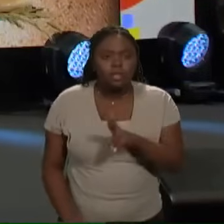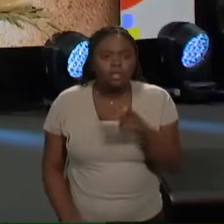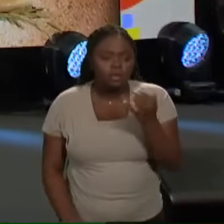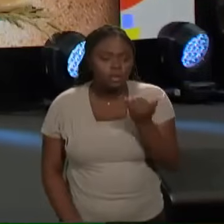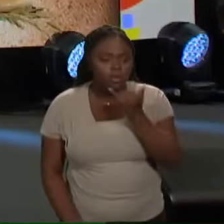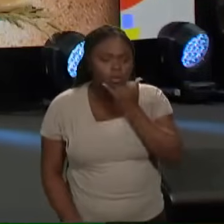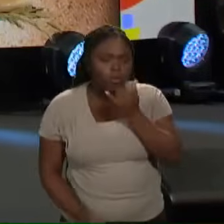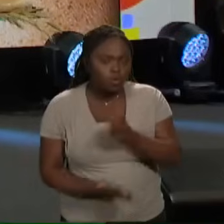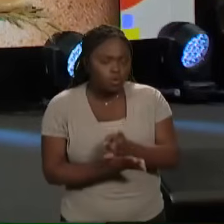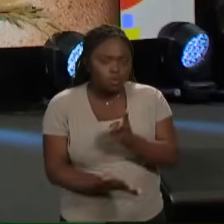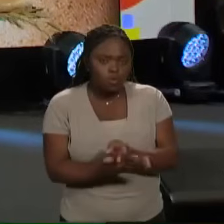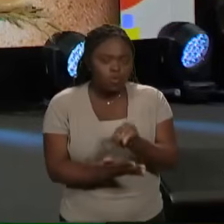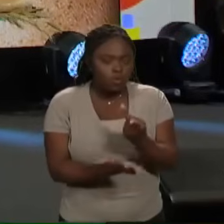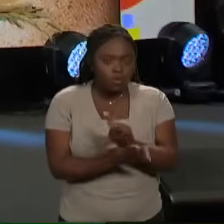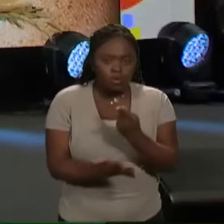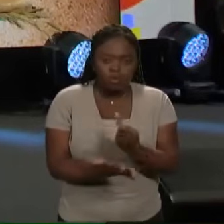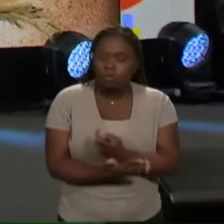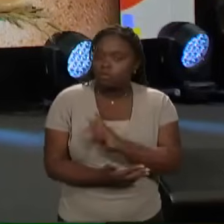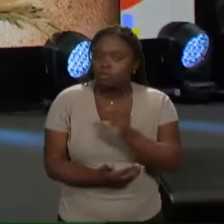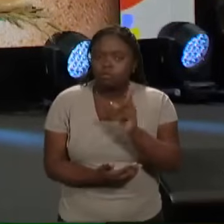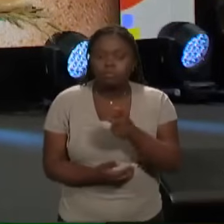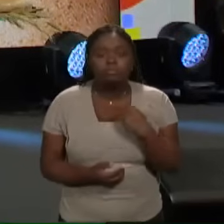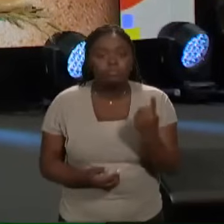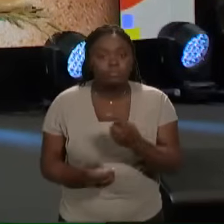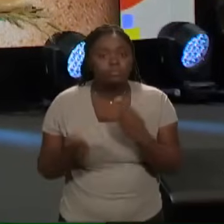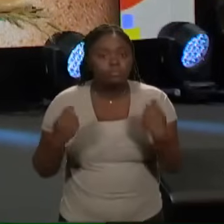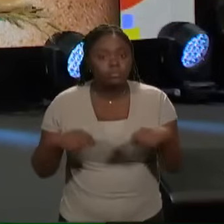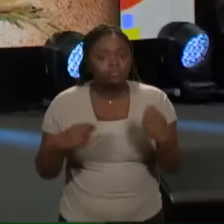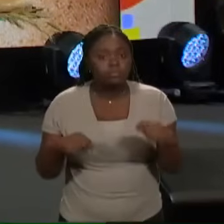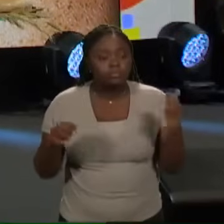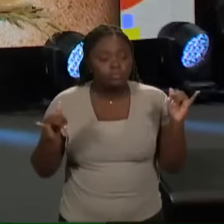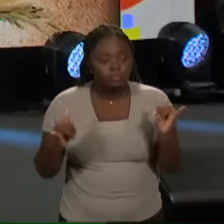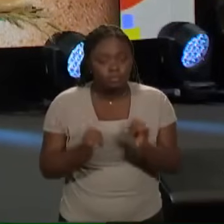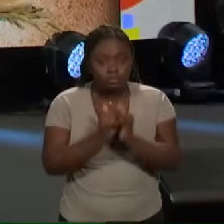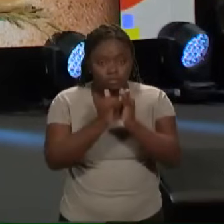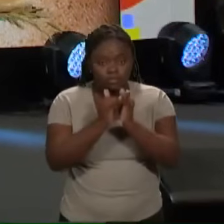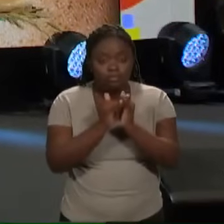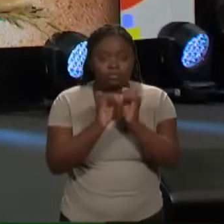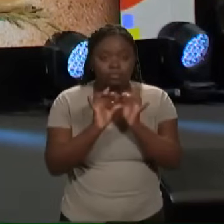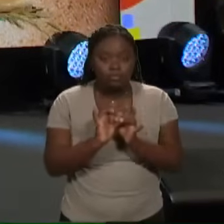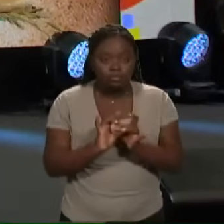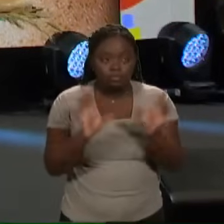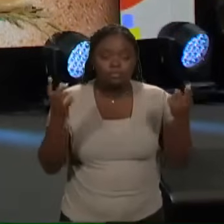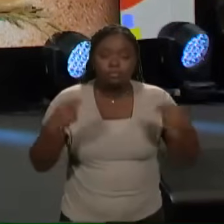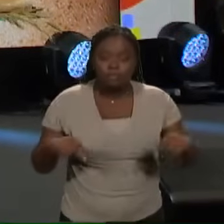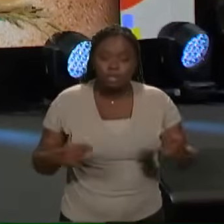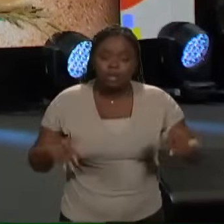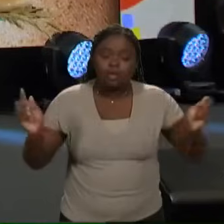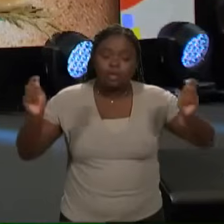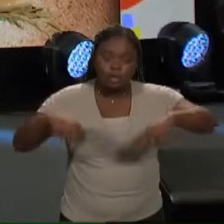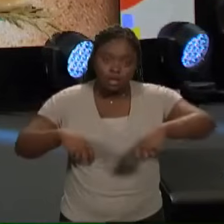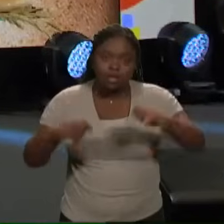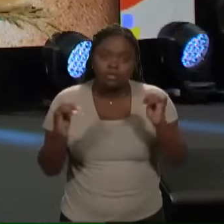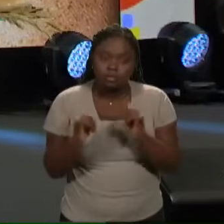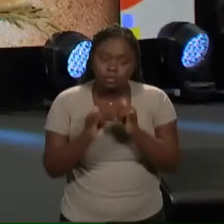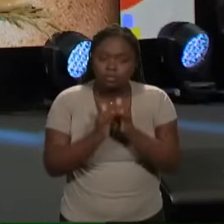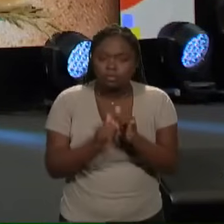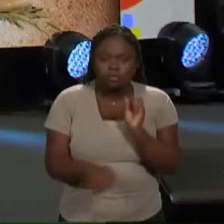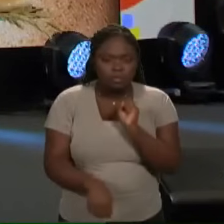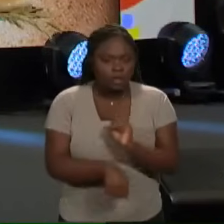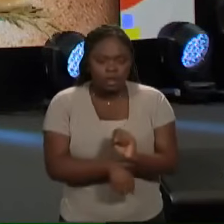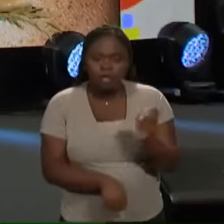permanecer no erro. Nós precisamos liberar perdão, precisamos perdoar. E não podemos ficar